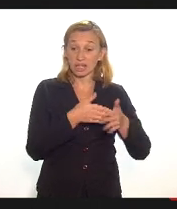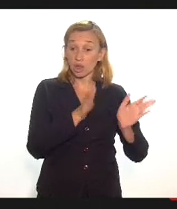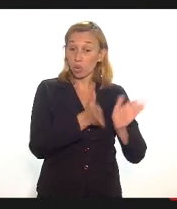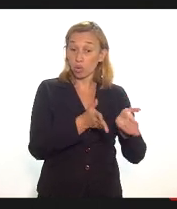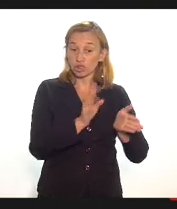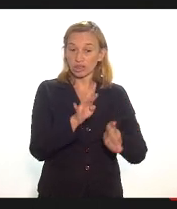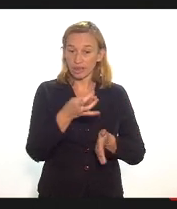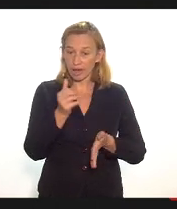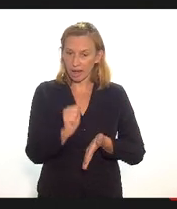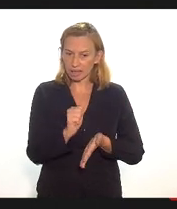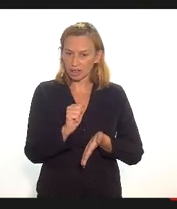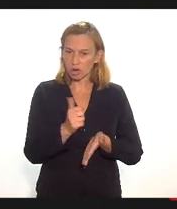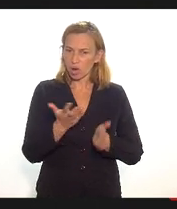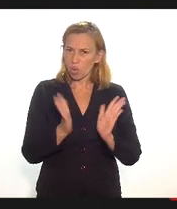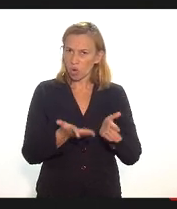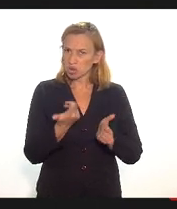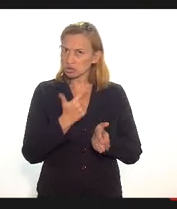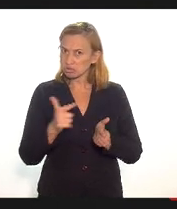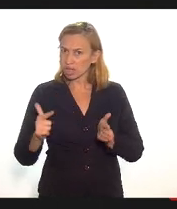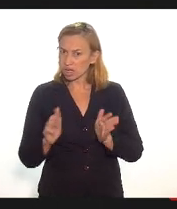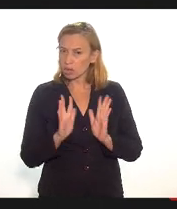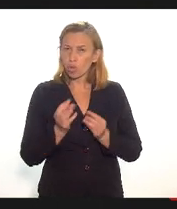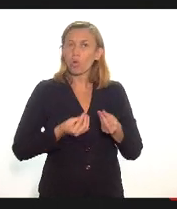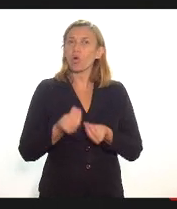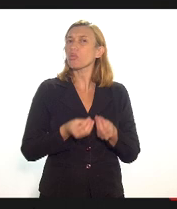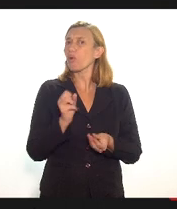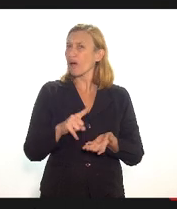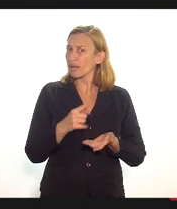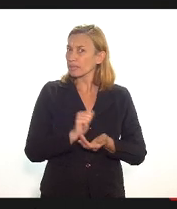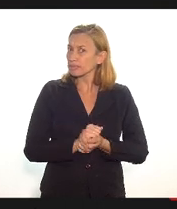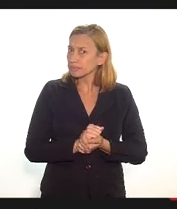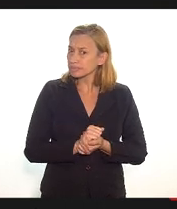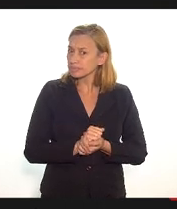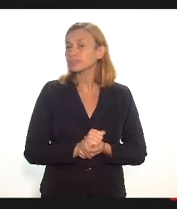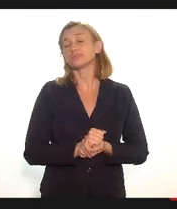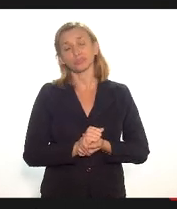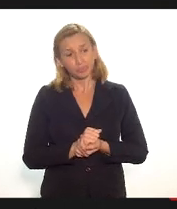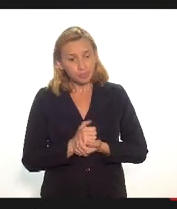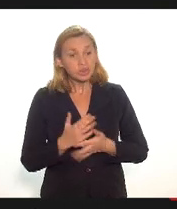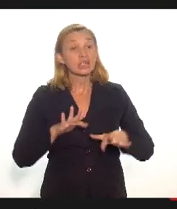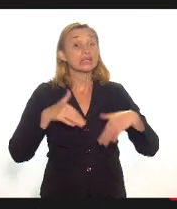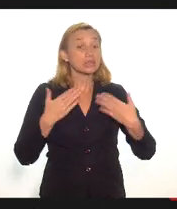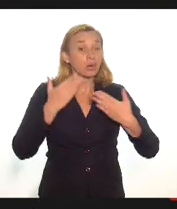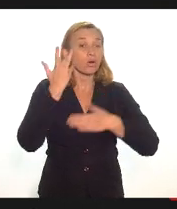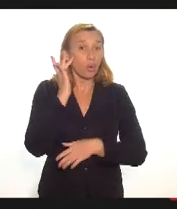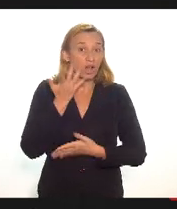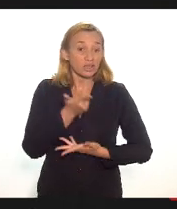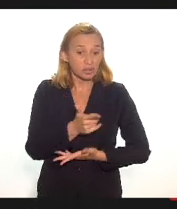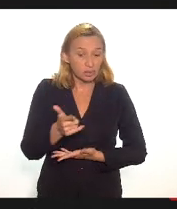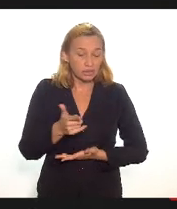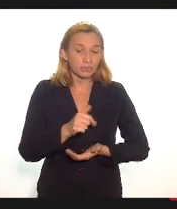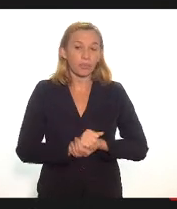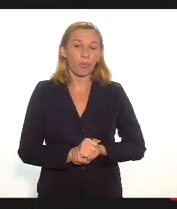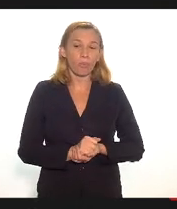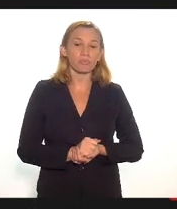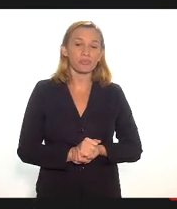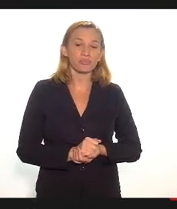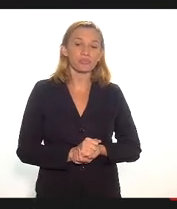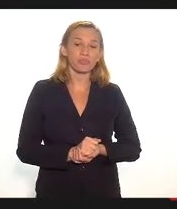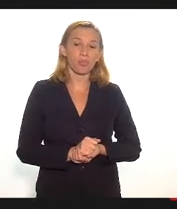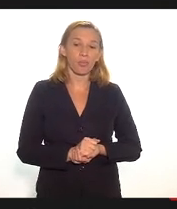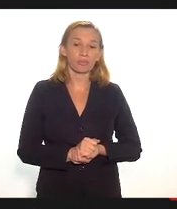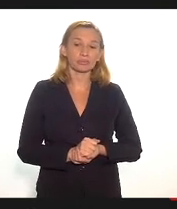Ela não está mais sendo rateada? Como é que é isso? Né? Então, eu acho que esse aí é uma